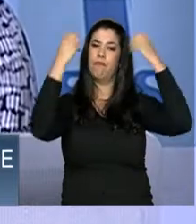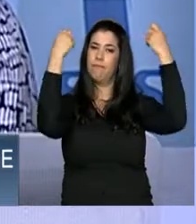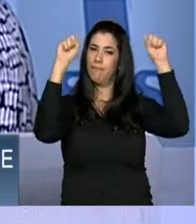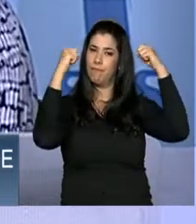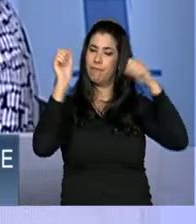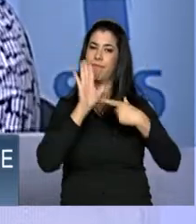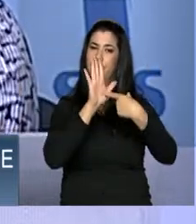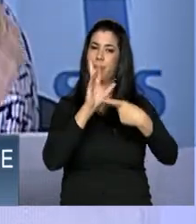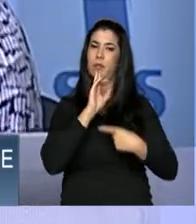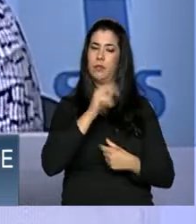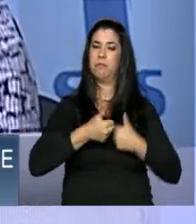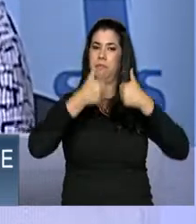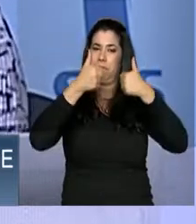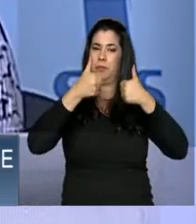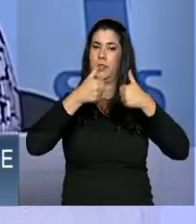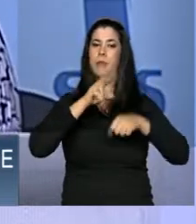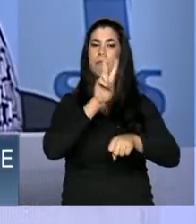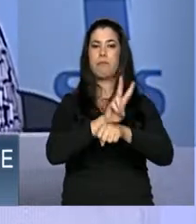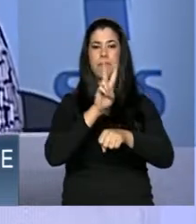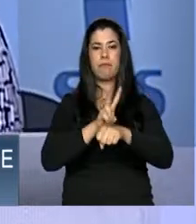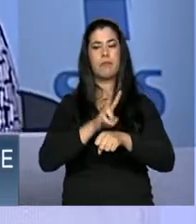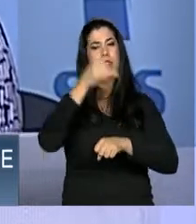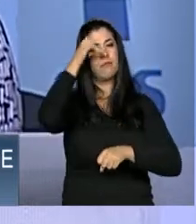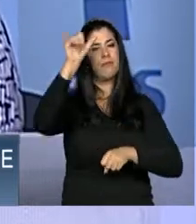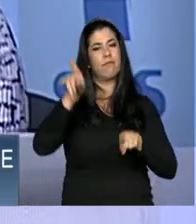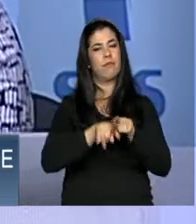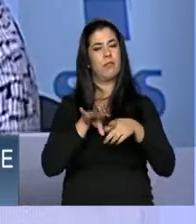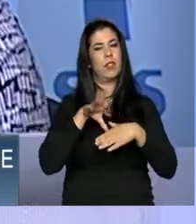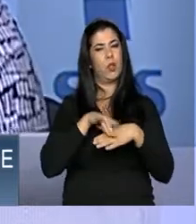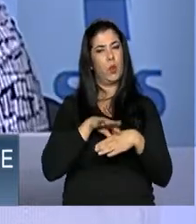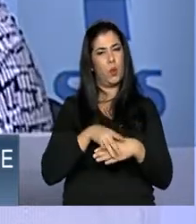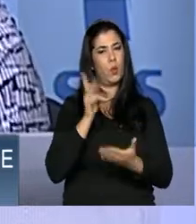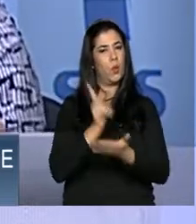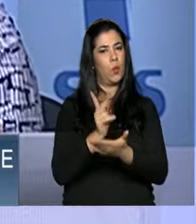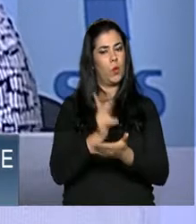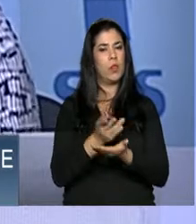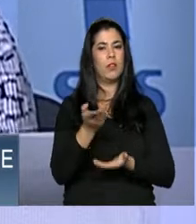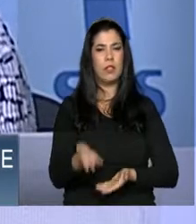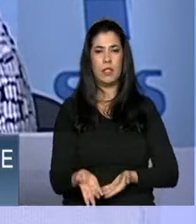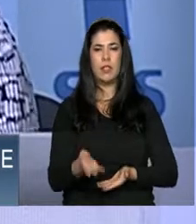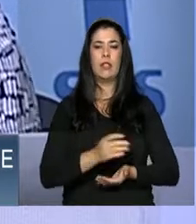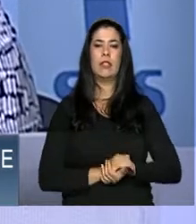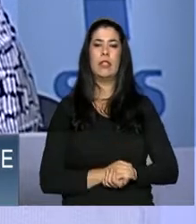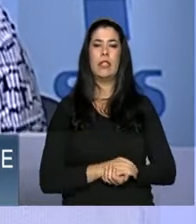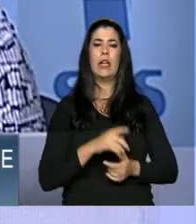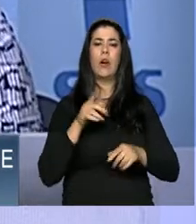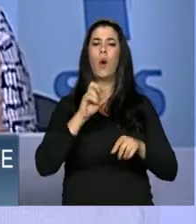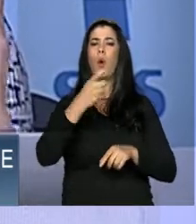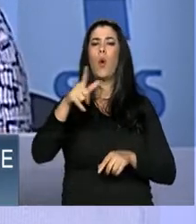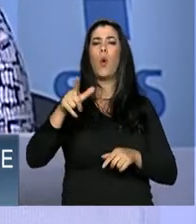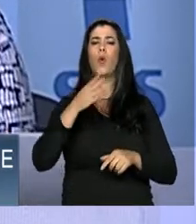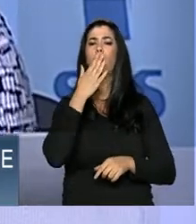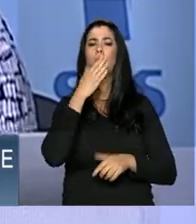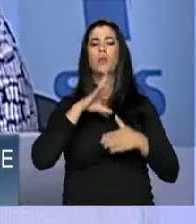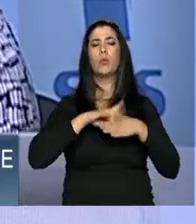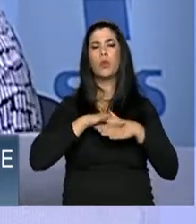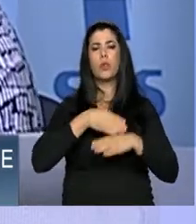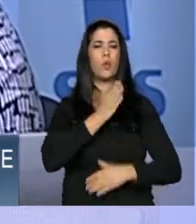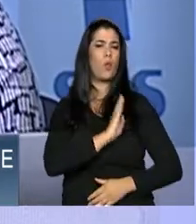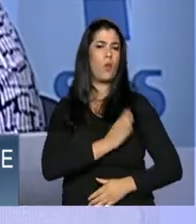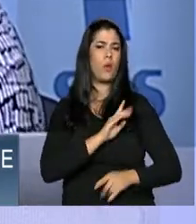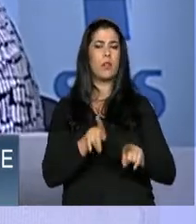na promoção da saúde, na prevenção das doenças, especialmente as doenças crônicas, doenças